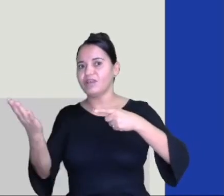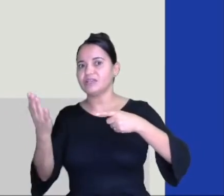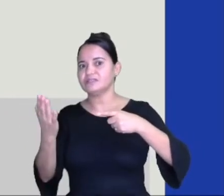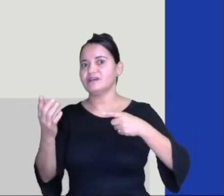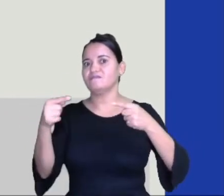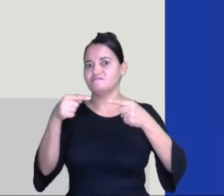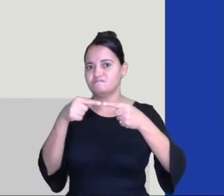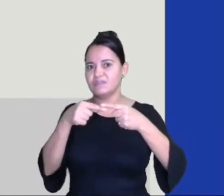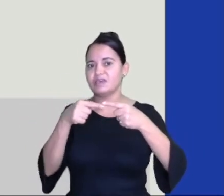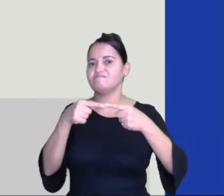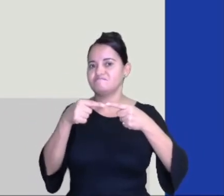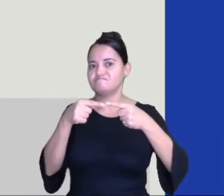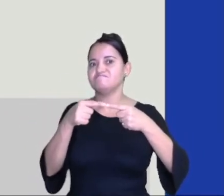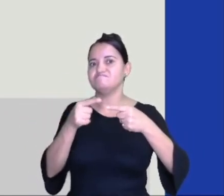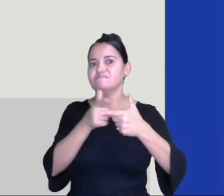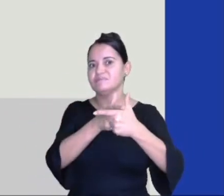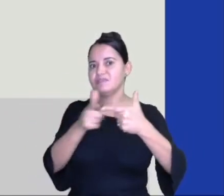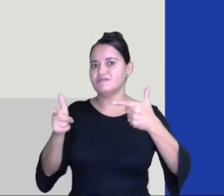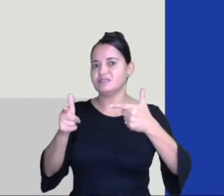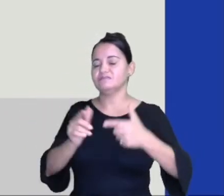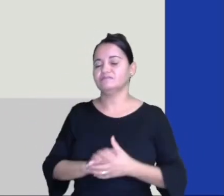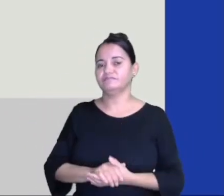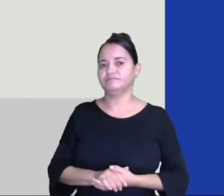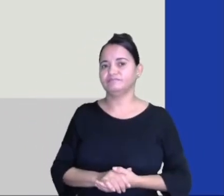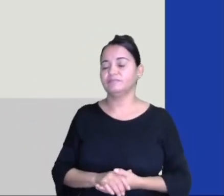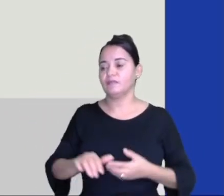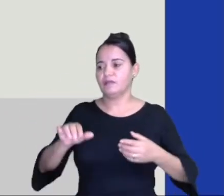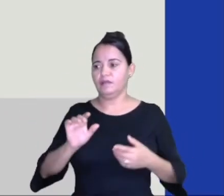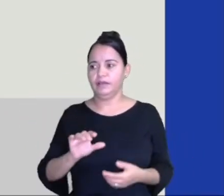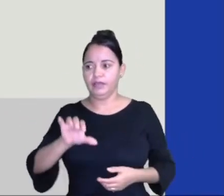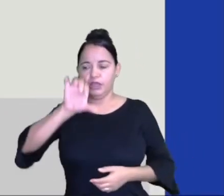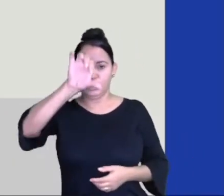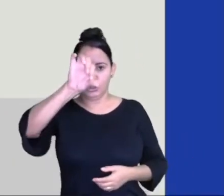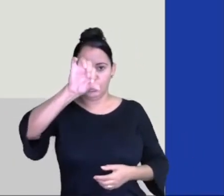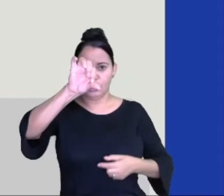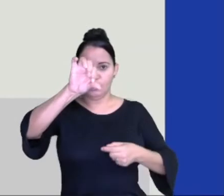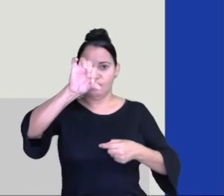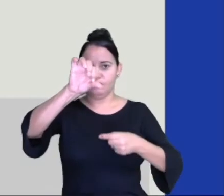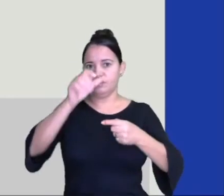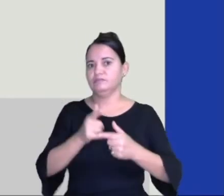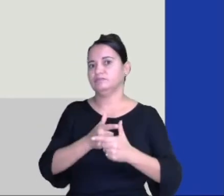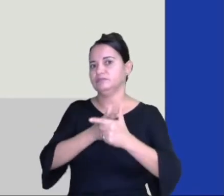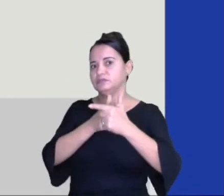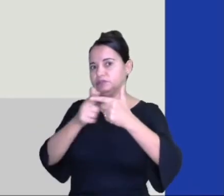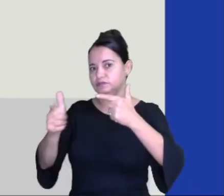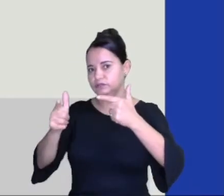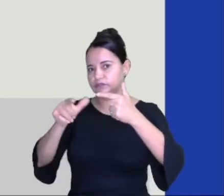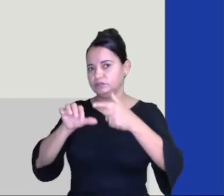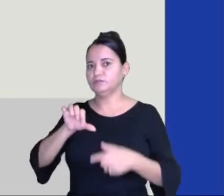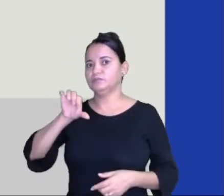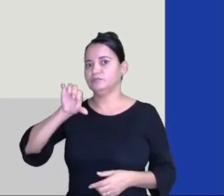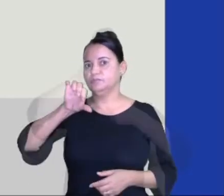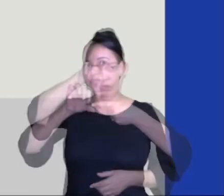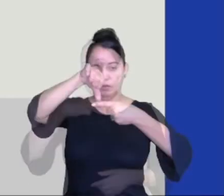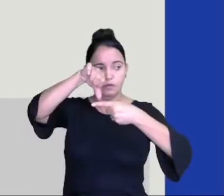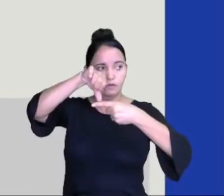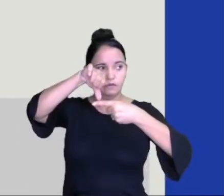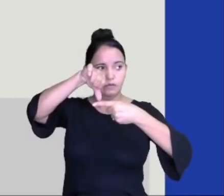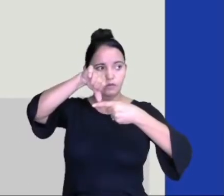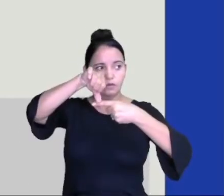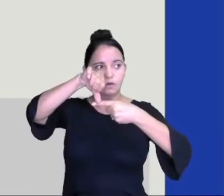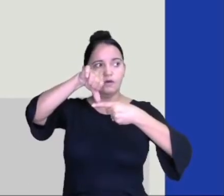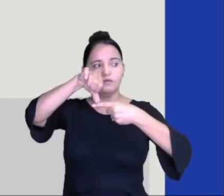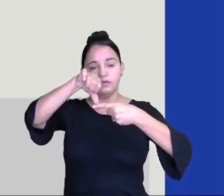a divisão. Então, veja bem aqui o exemplo. 9 dividido por 3, ou seja, 9 terços.